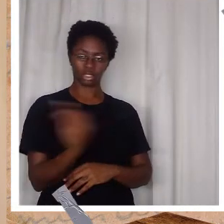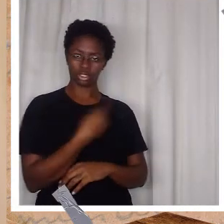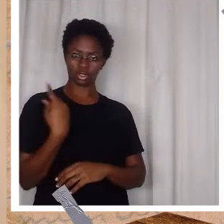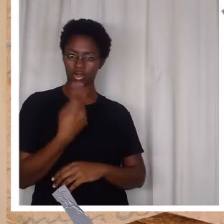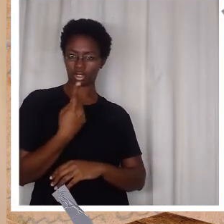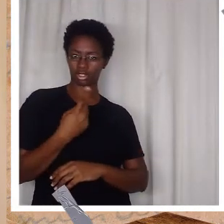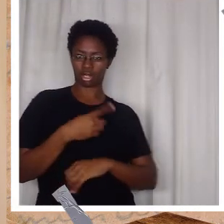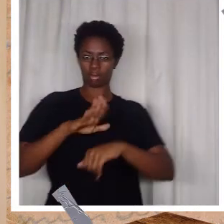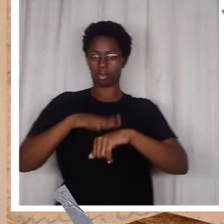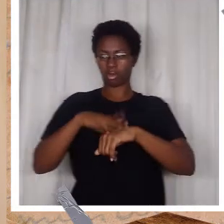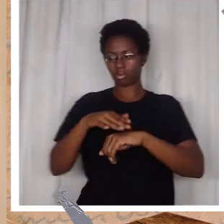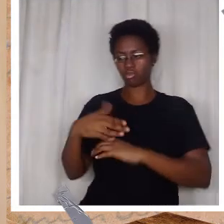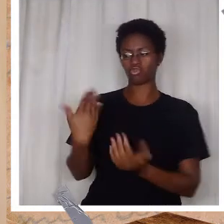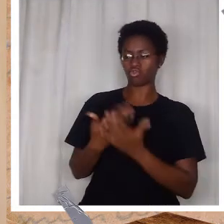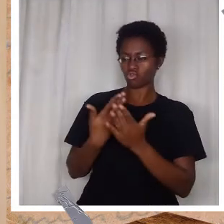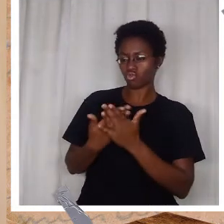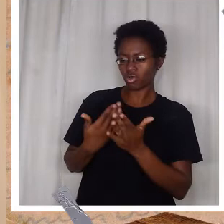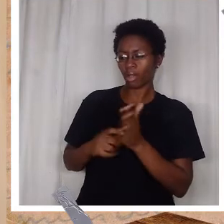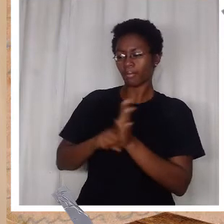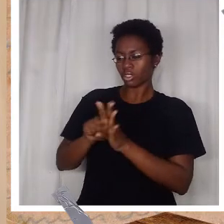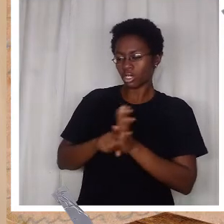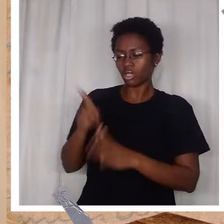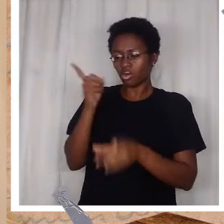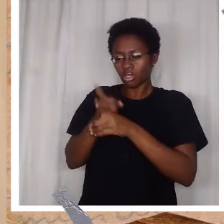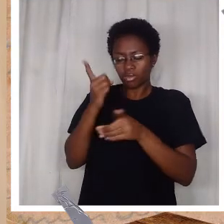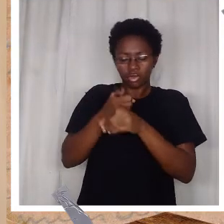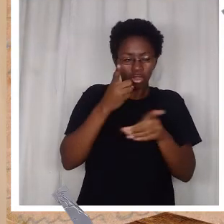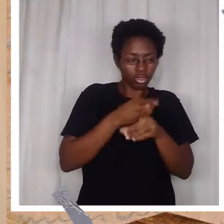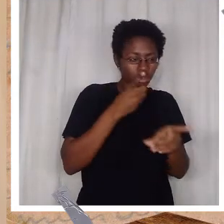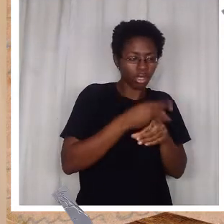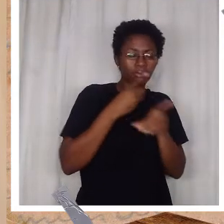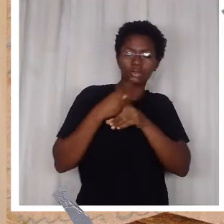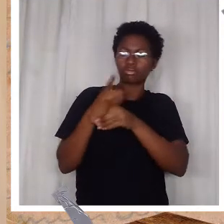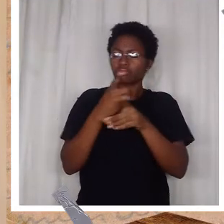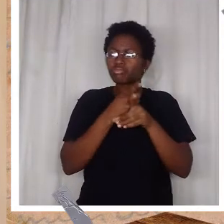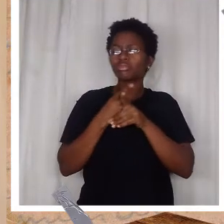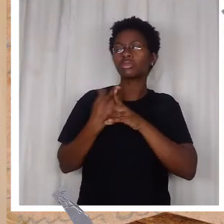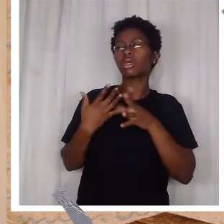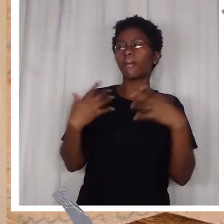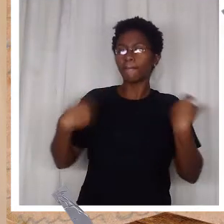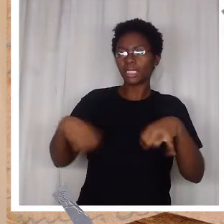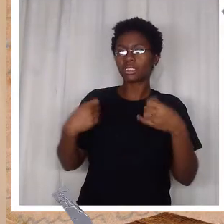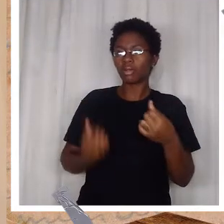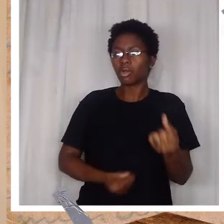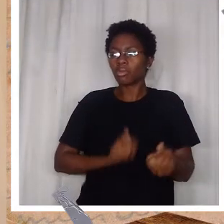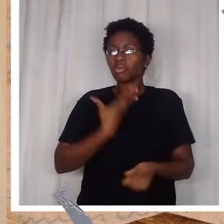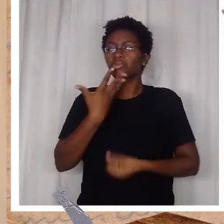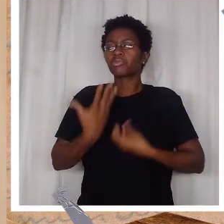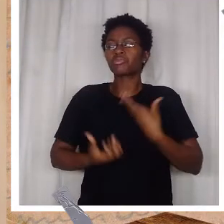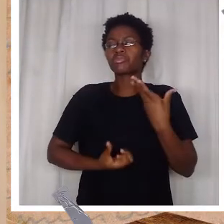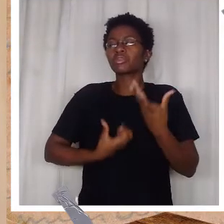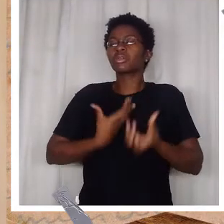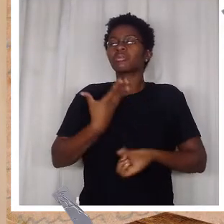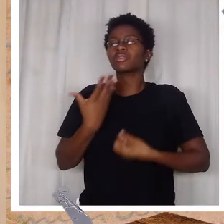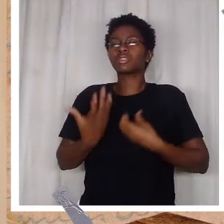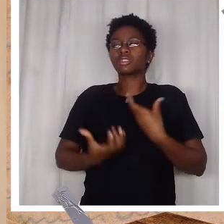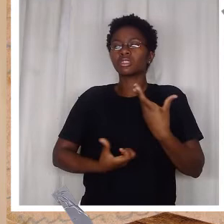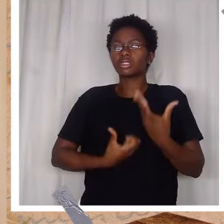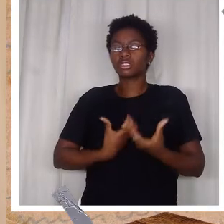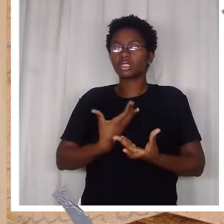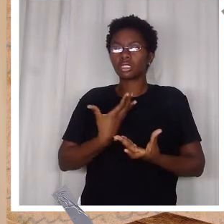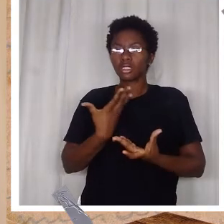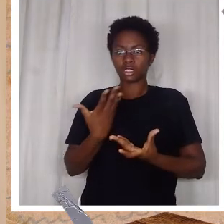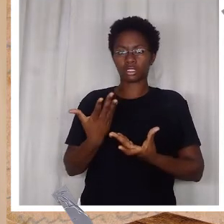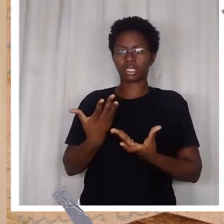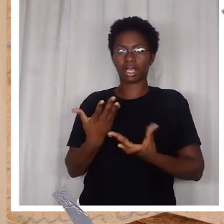muitas vezes temos que descobrir a nossa poesia, como dizia o João Cabral de Melo